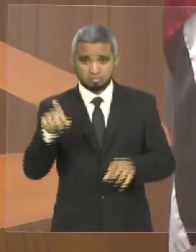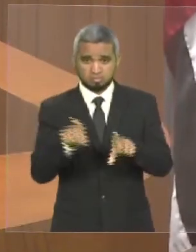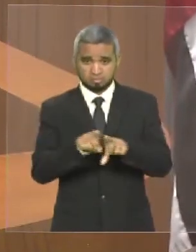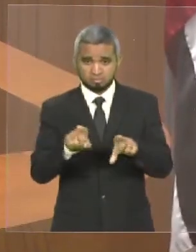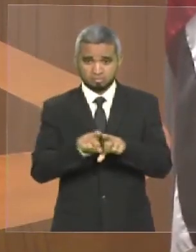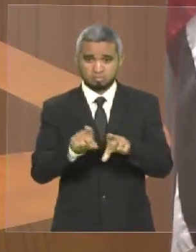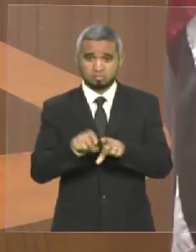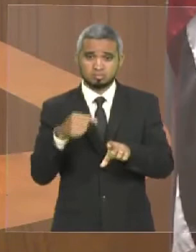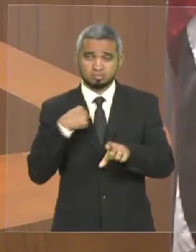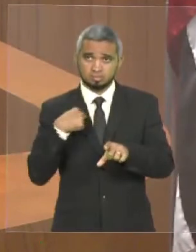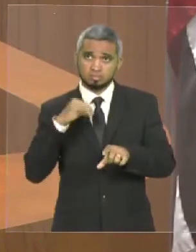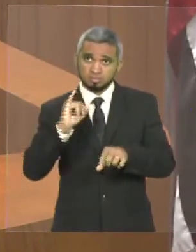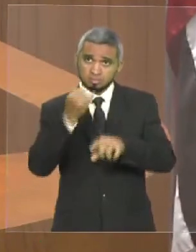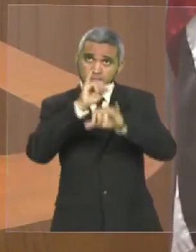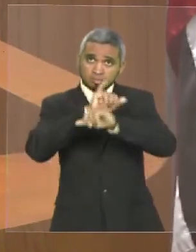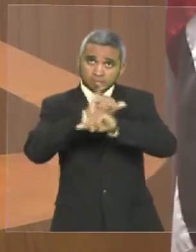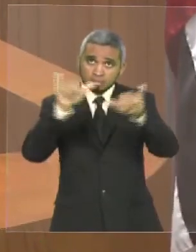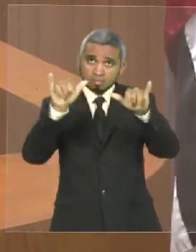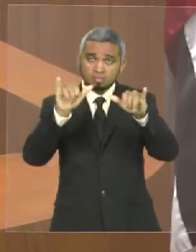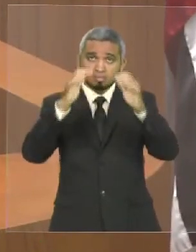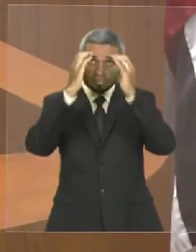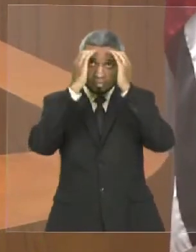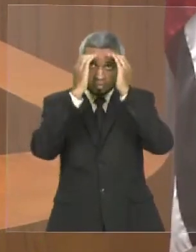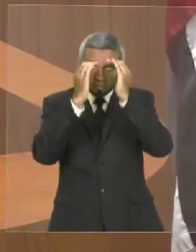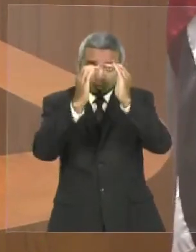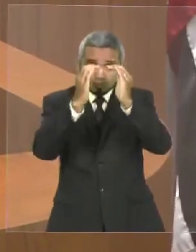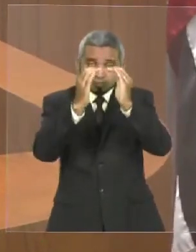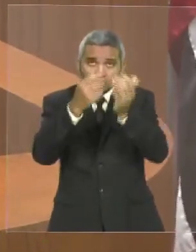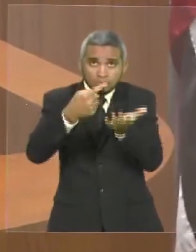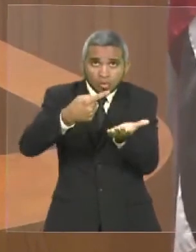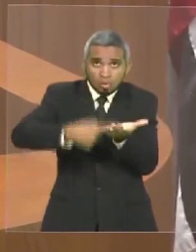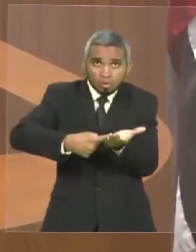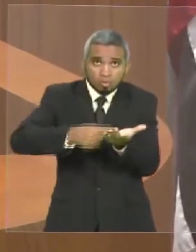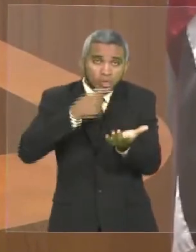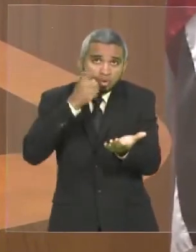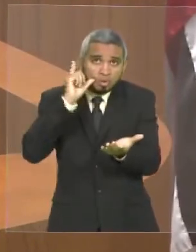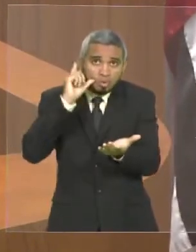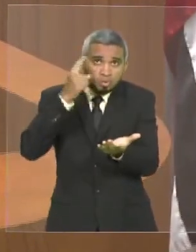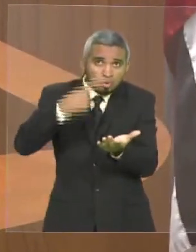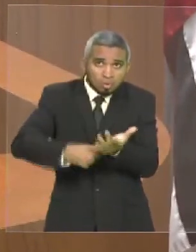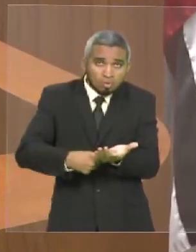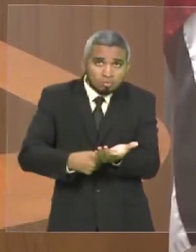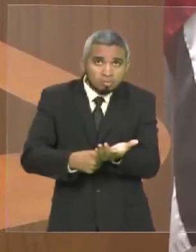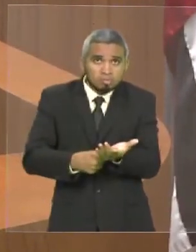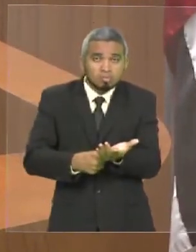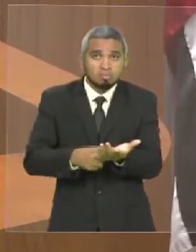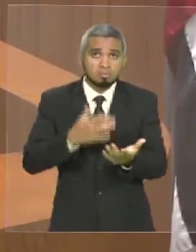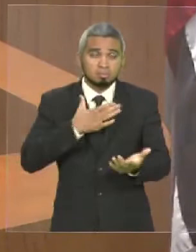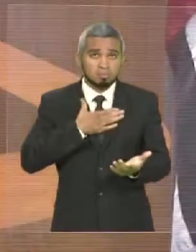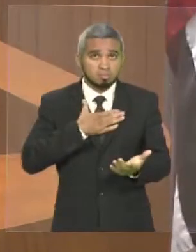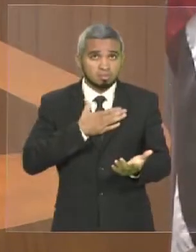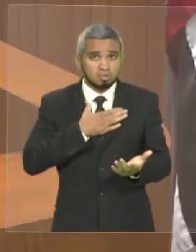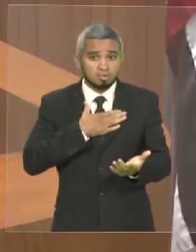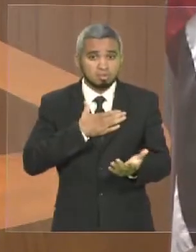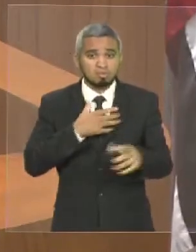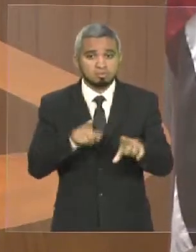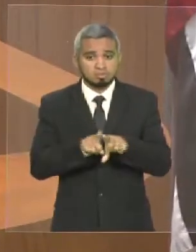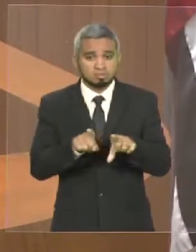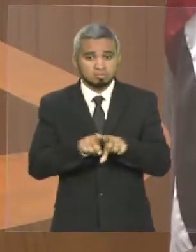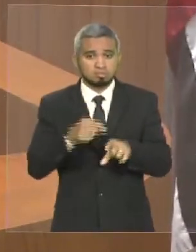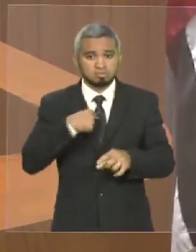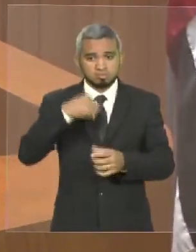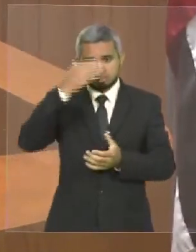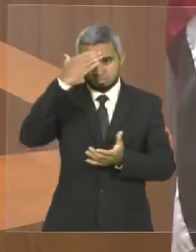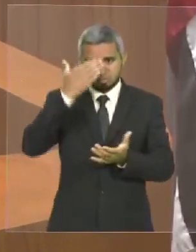vocês que, em respeito ao acordo que foi feito ontem, o posicionamento meu, e acredito de grande parte